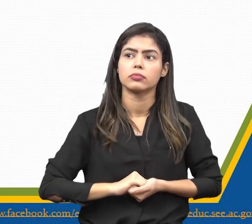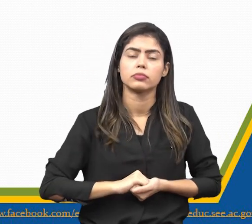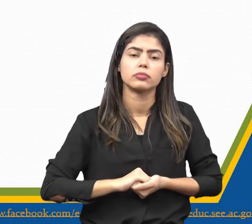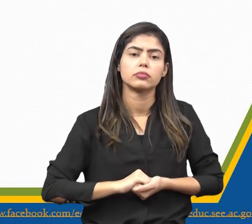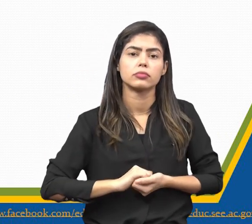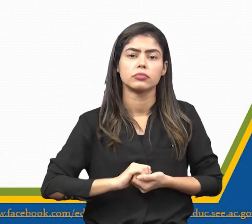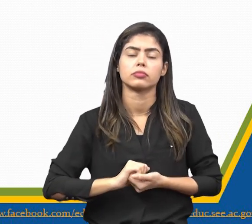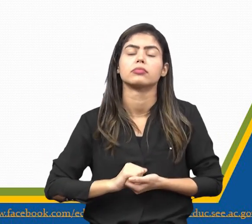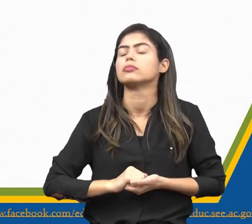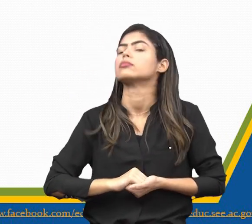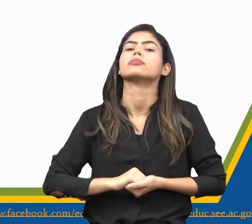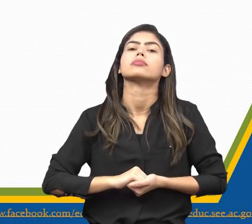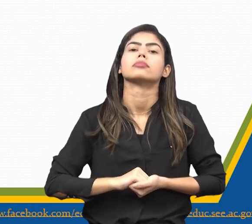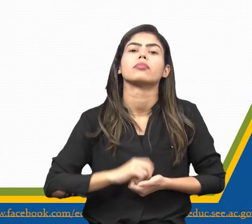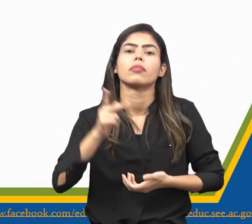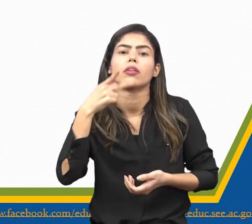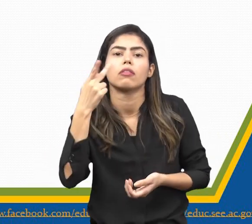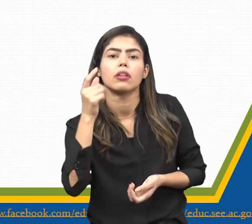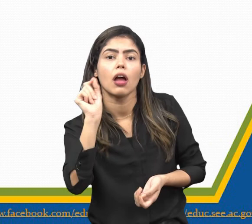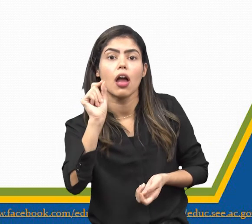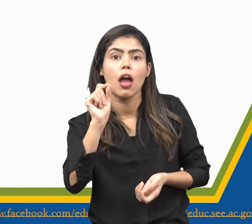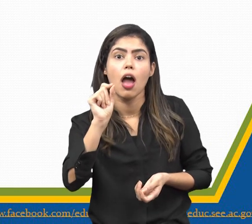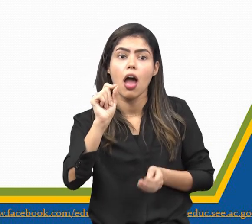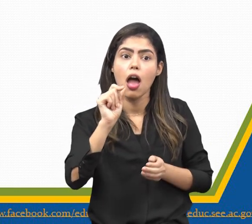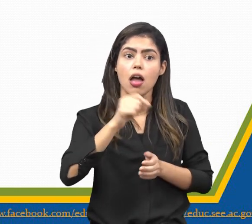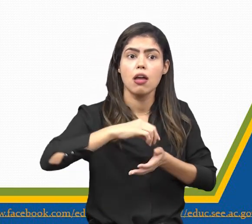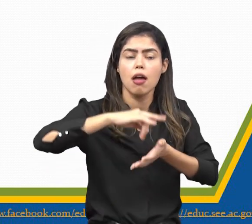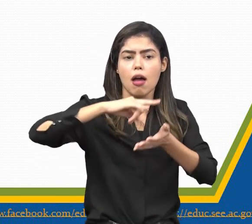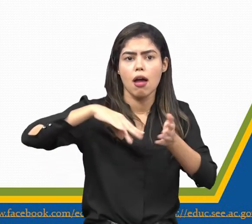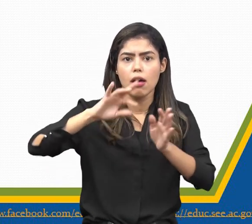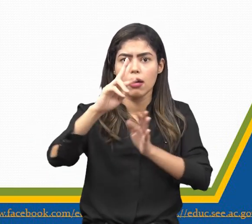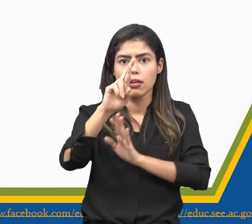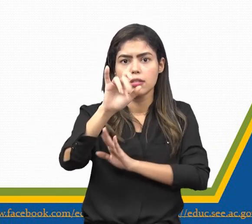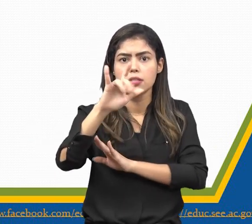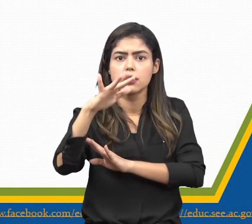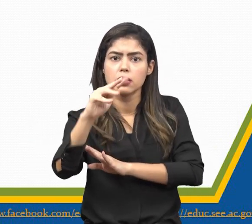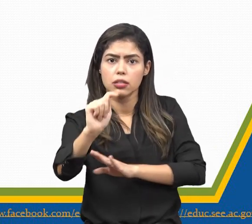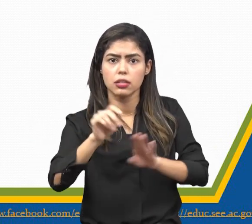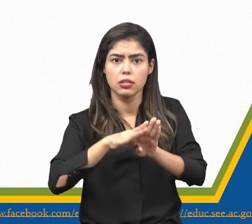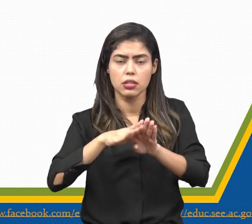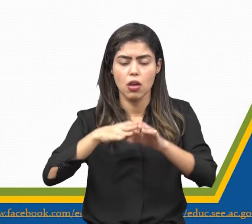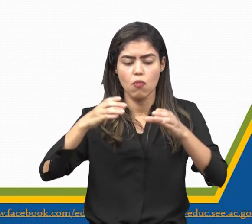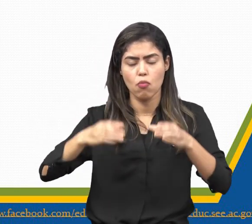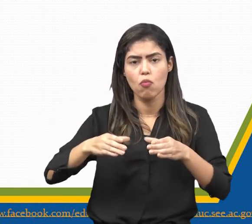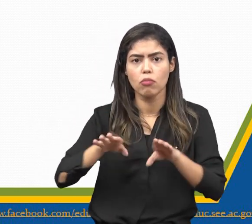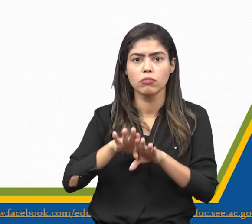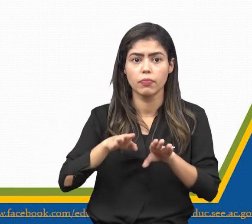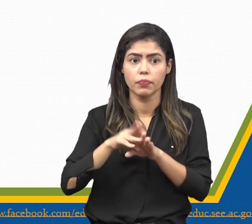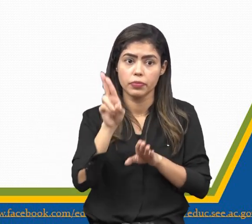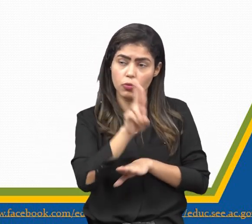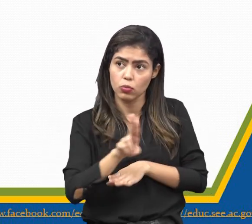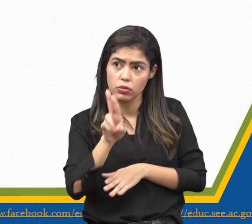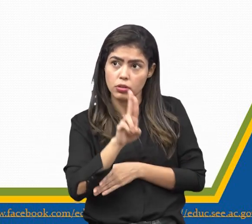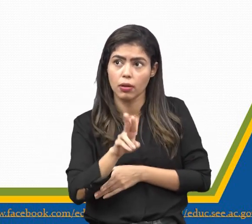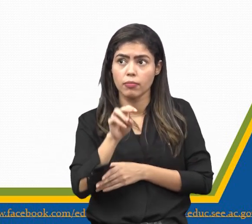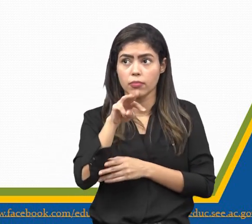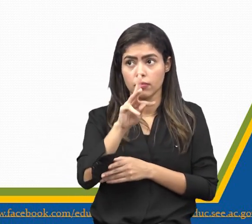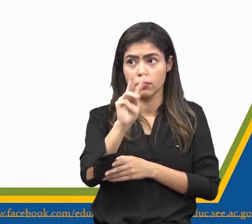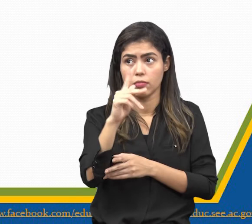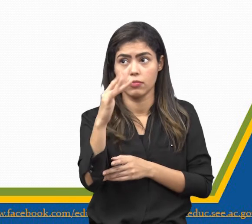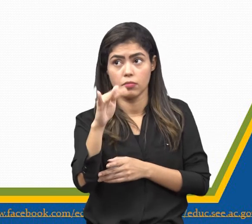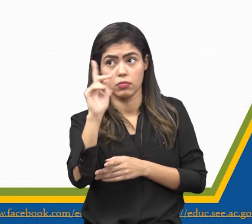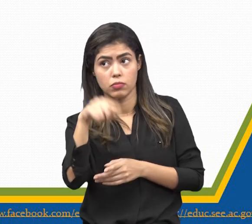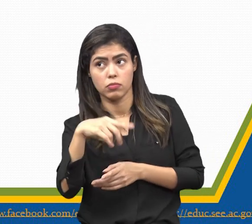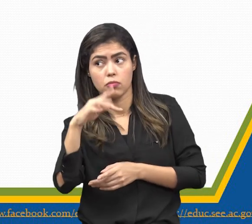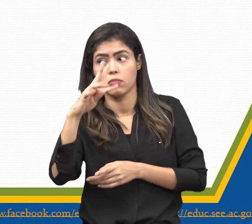your mother gave me. Eu tô falando de receita de bolo, é uma coisa. Então eu vou usar ou which ou